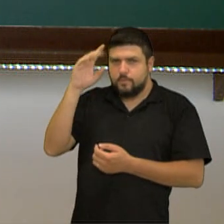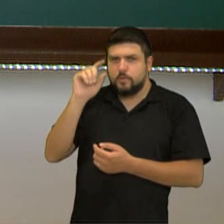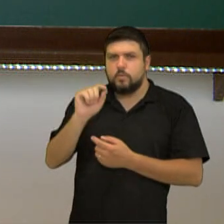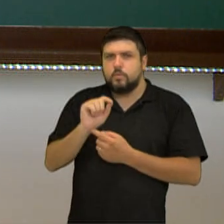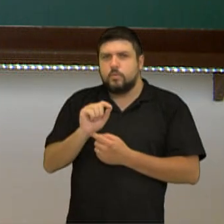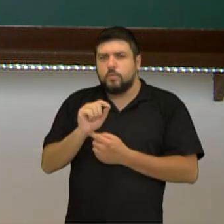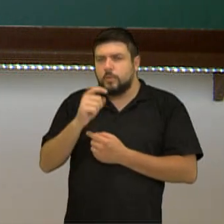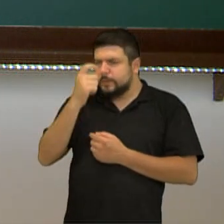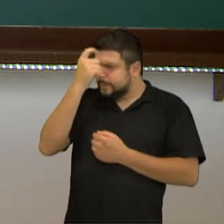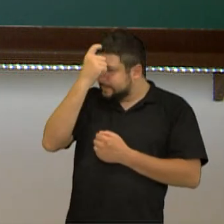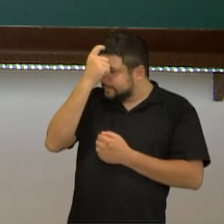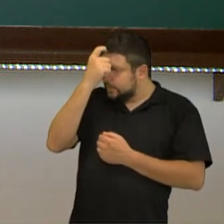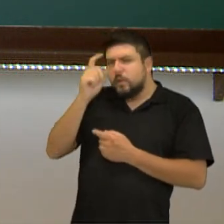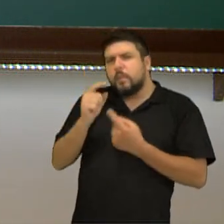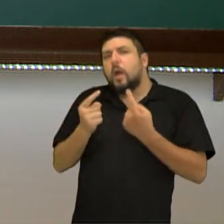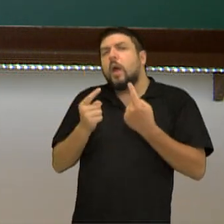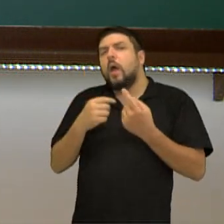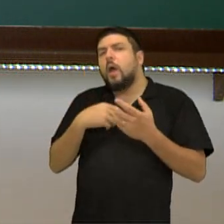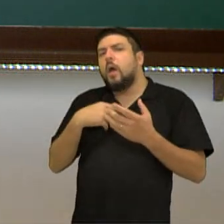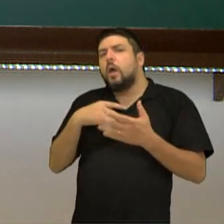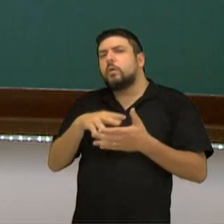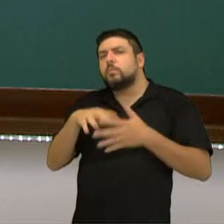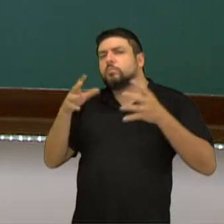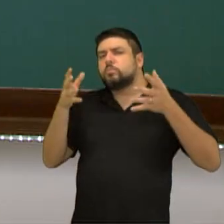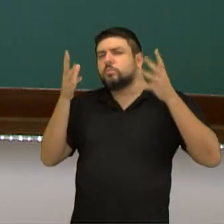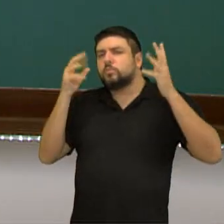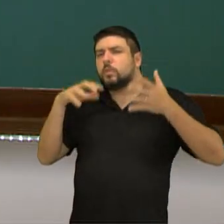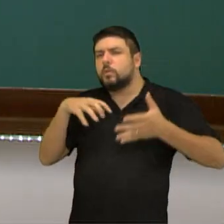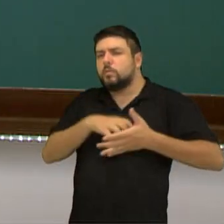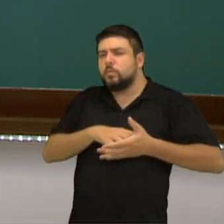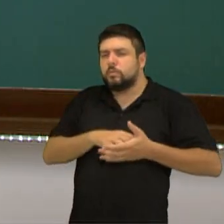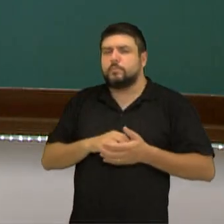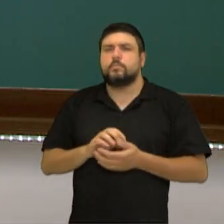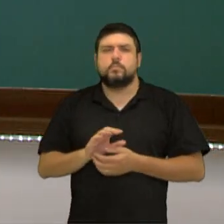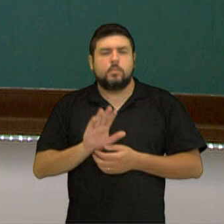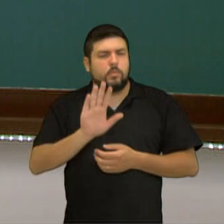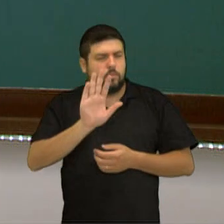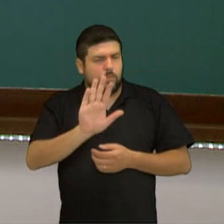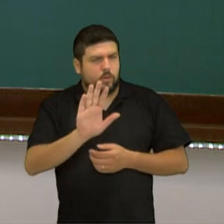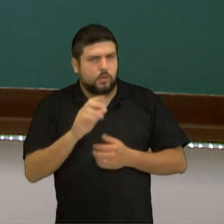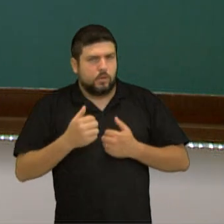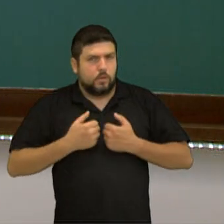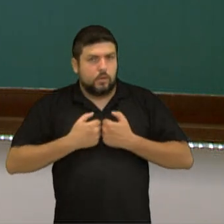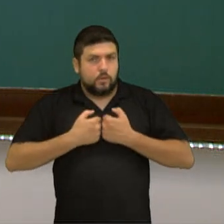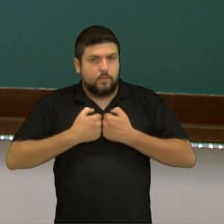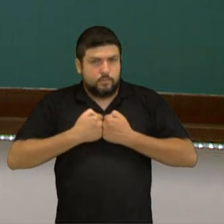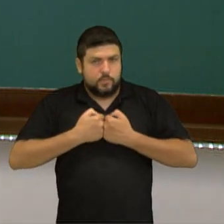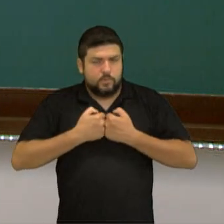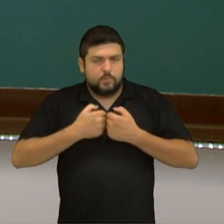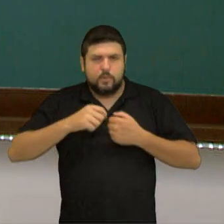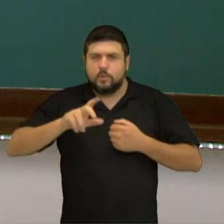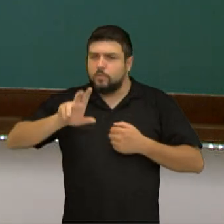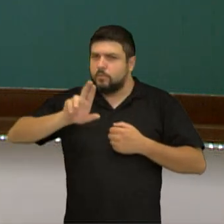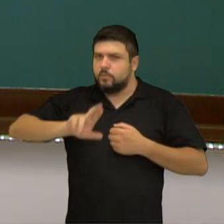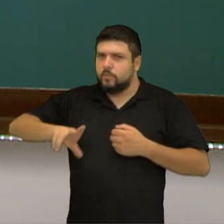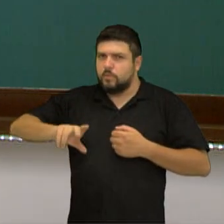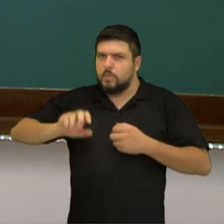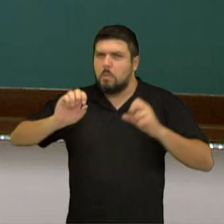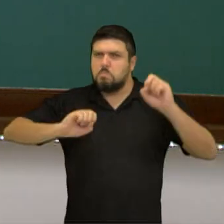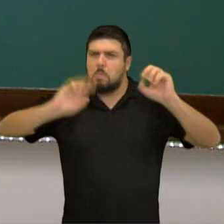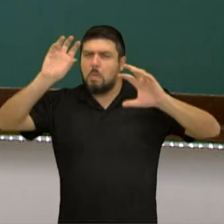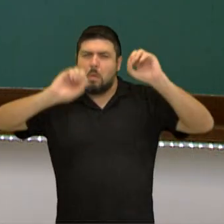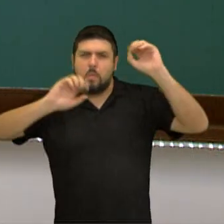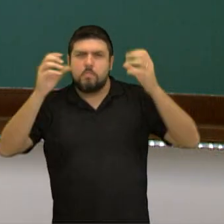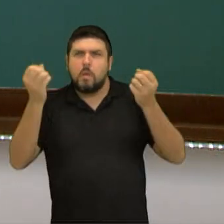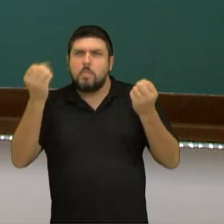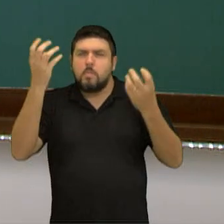caminhão, certo? Mas você tem que lembrar uma coisa interessante aqui. Física, ela não é feita de espetáculos, né, de explosões. O pessoal, quando